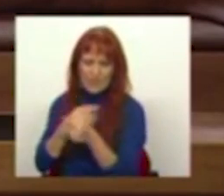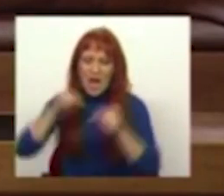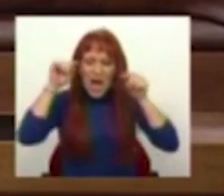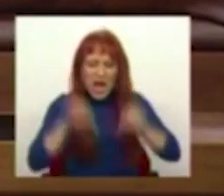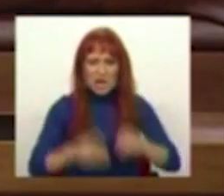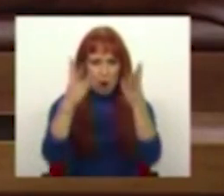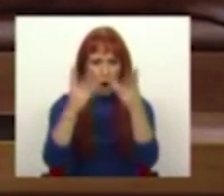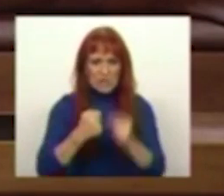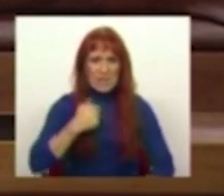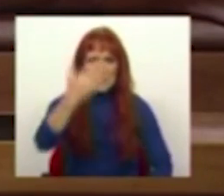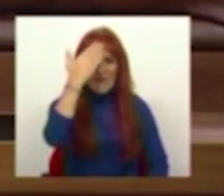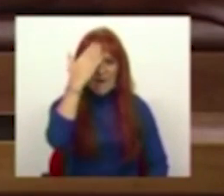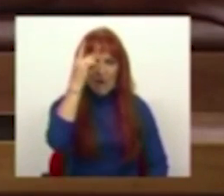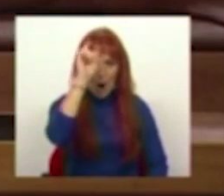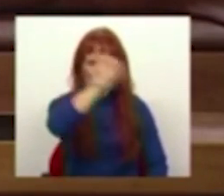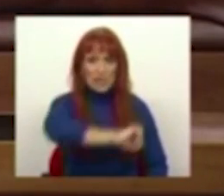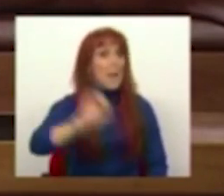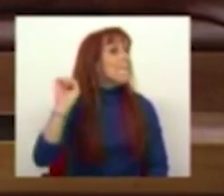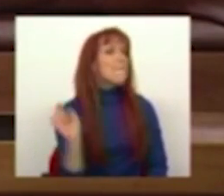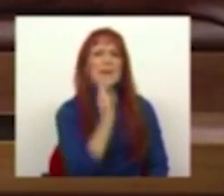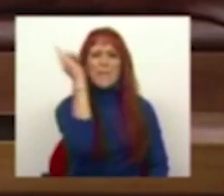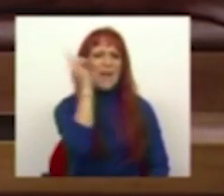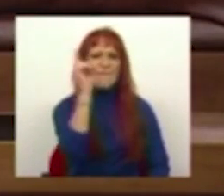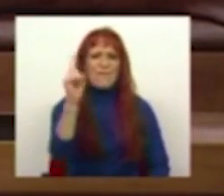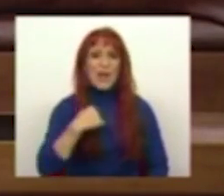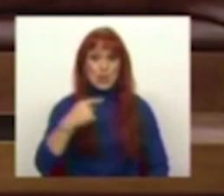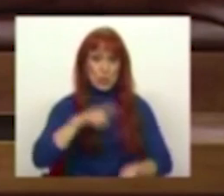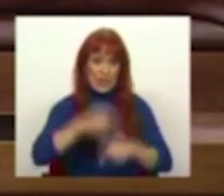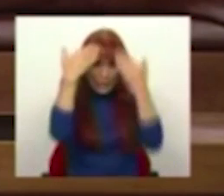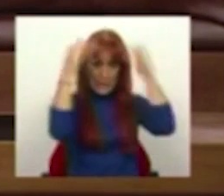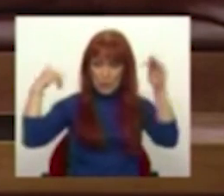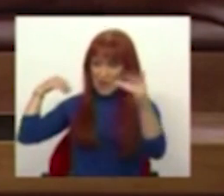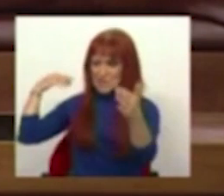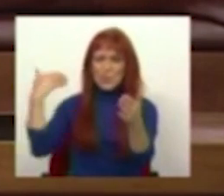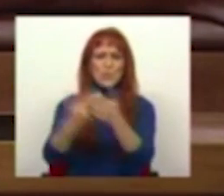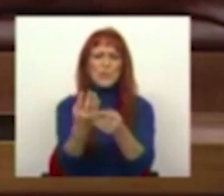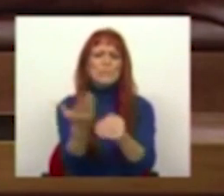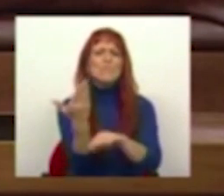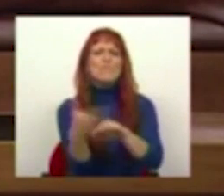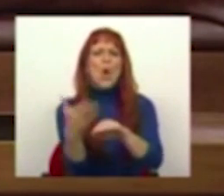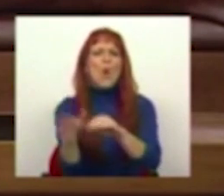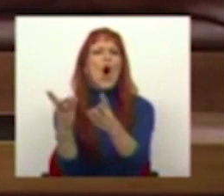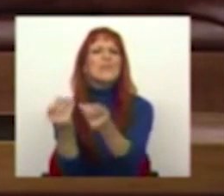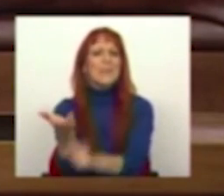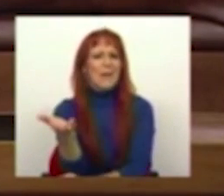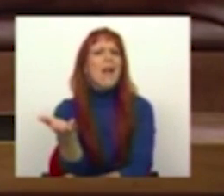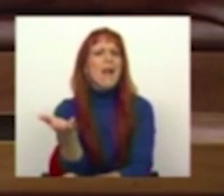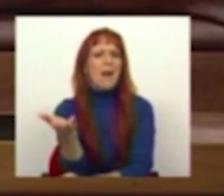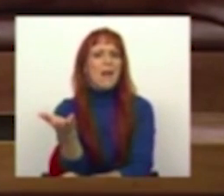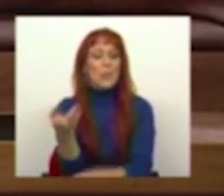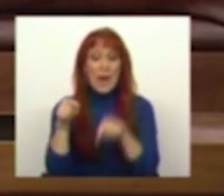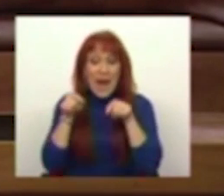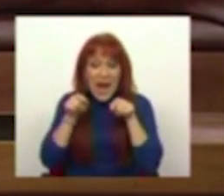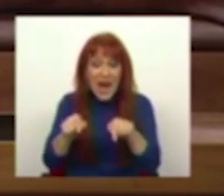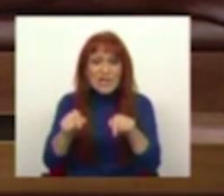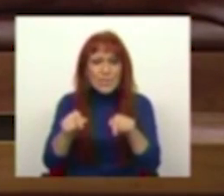Este orçamento prevê, pela primeira vez na nossa democracia, um excedente orçamental.